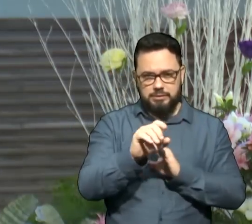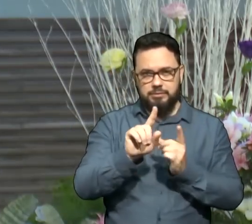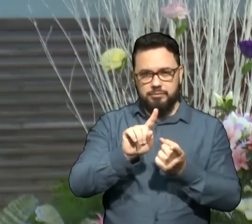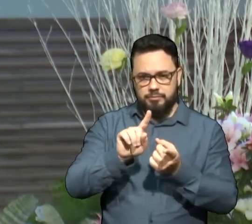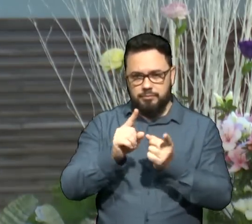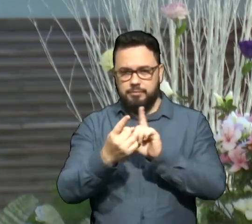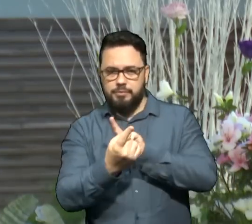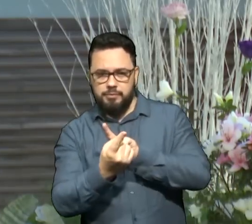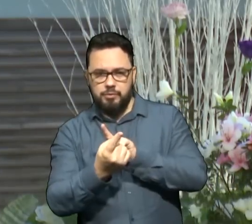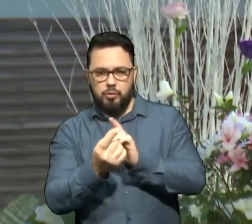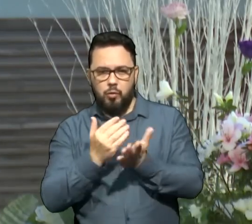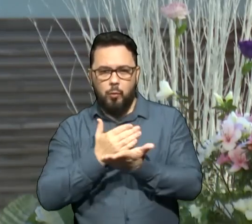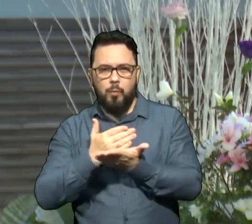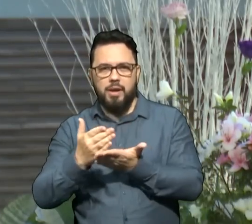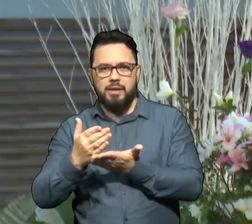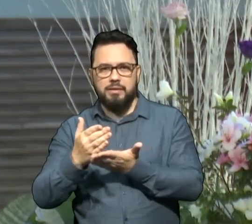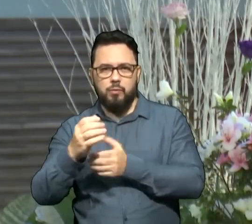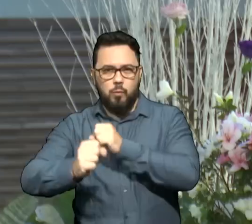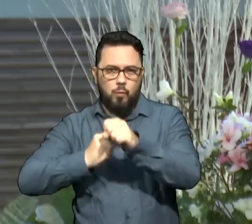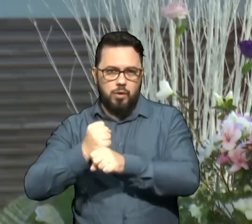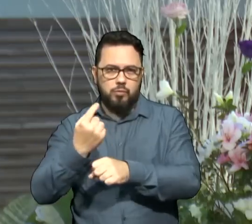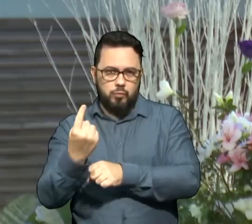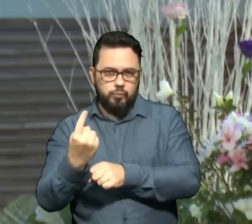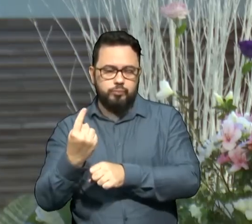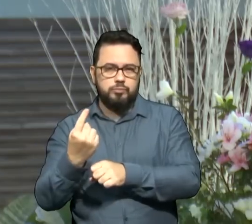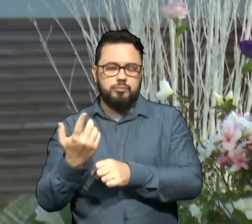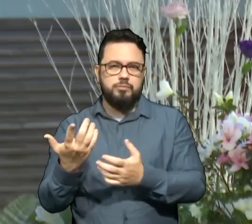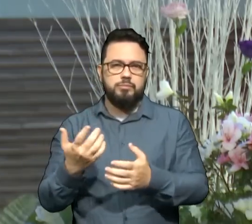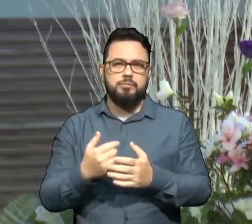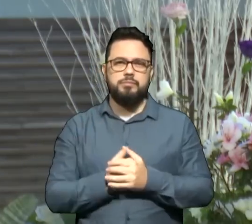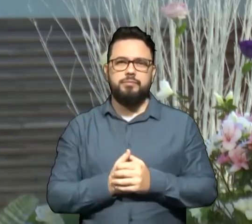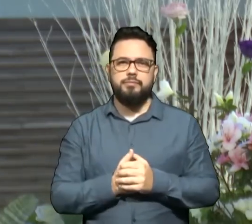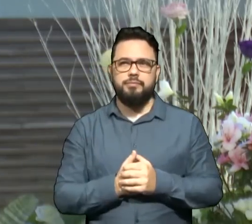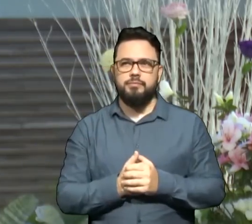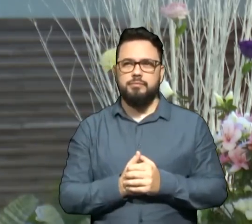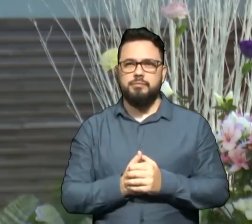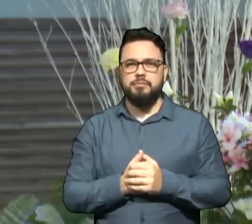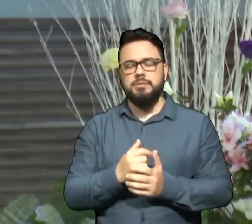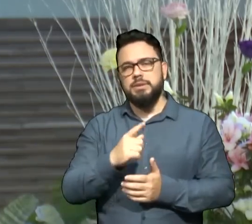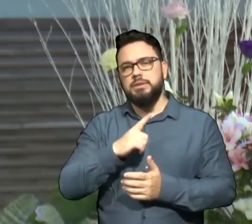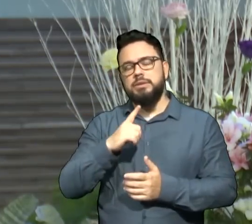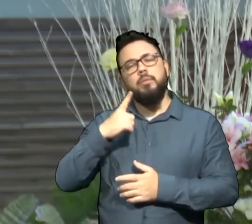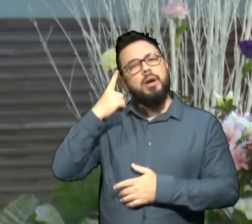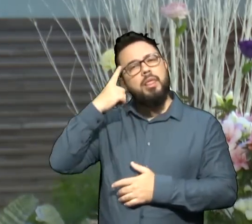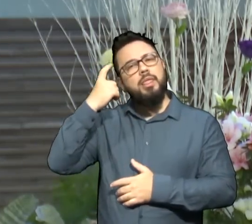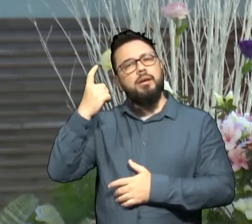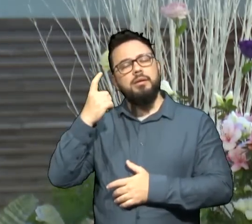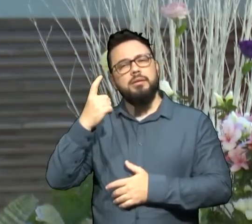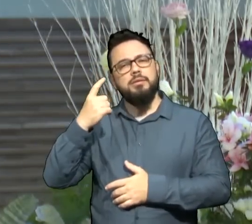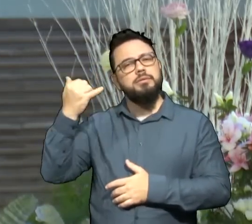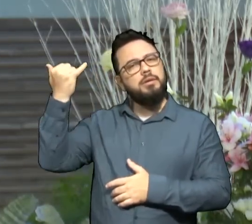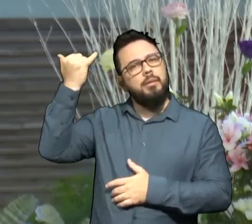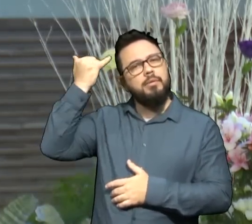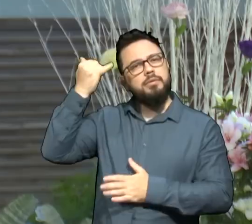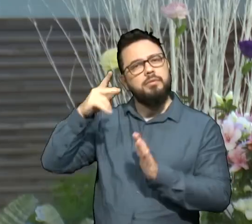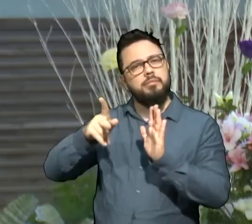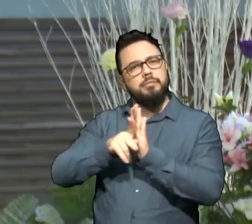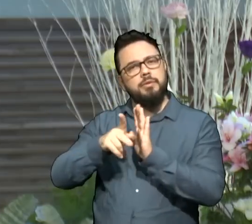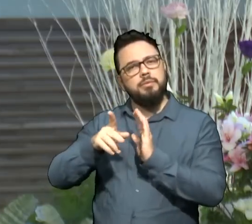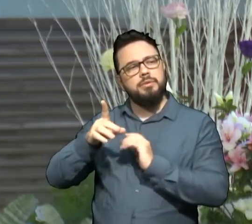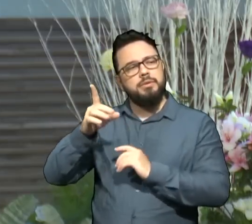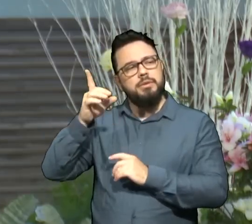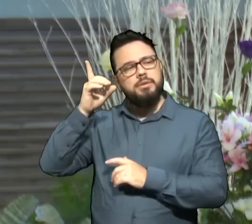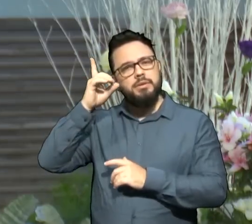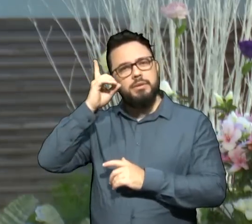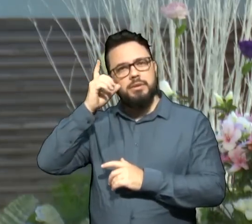a época depois de Cristo ou era comum como os judeus chamam havia uma grande expectativa que as profecias de Daniel estavam se cumprindo e o